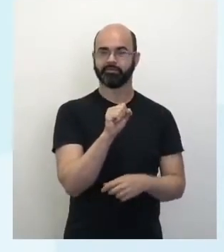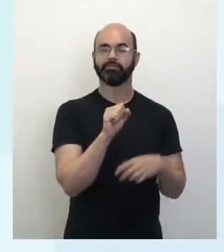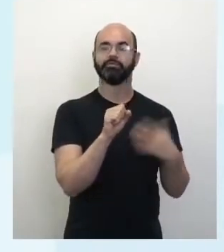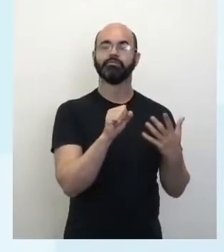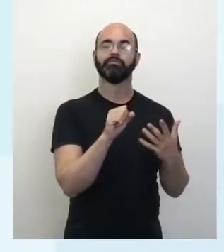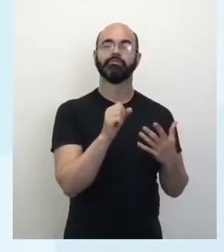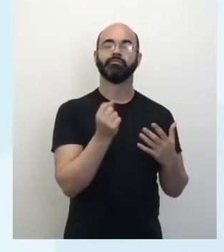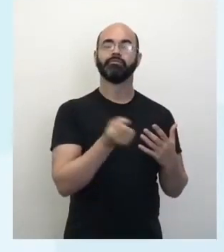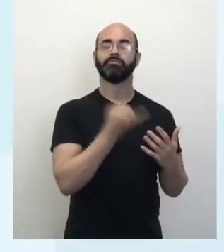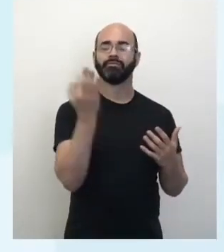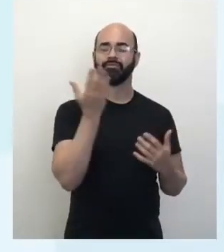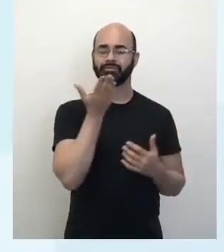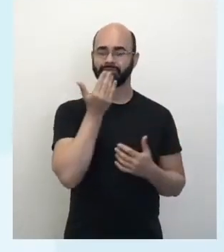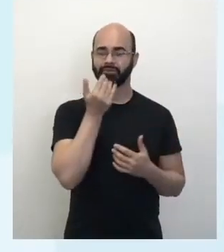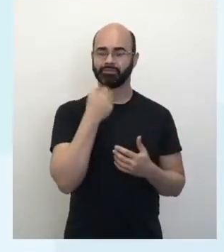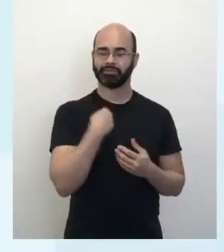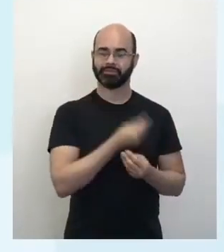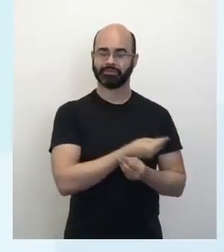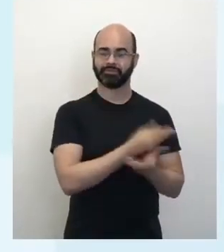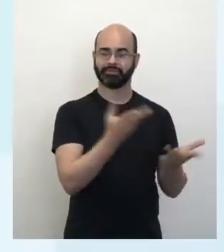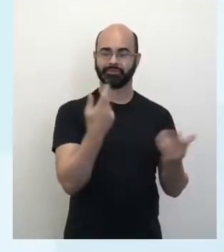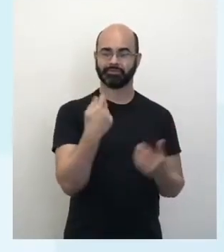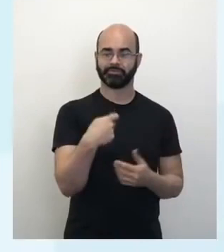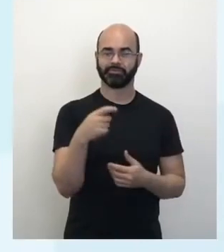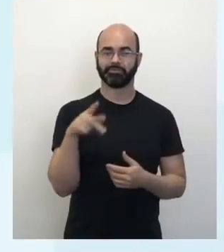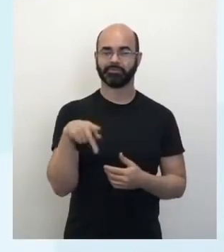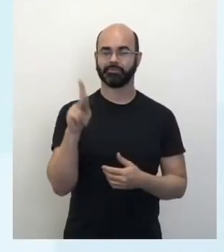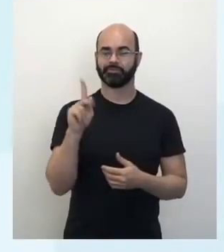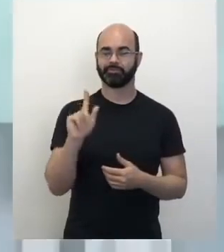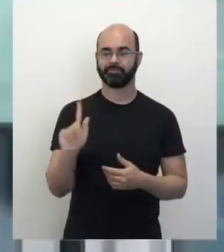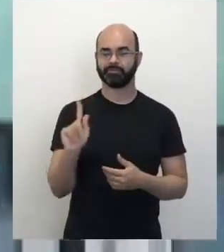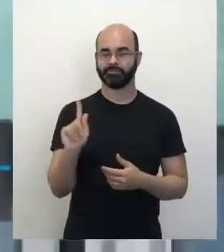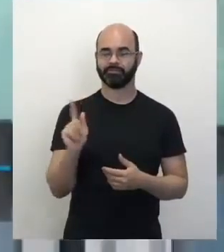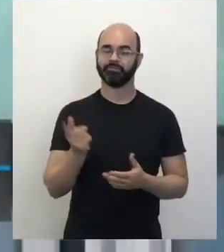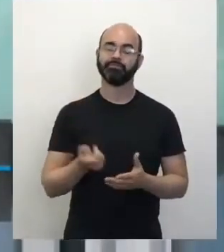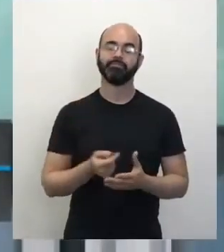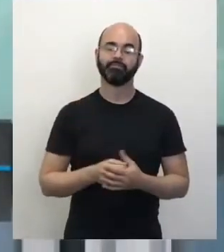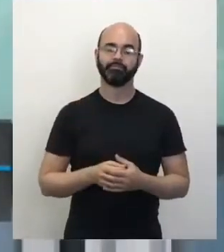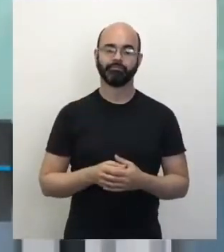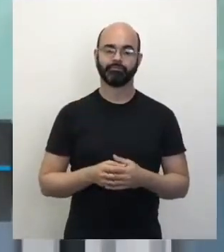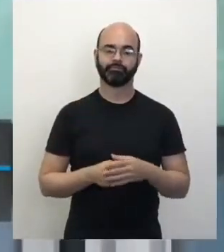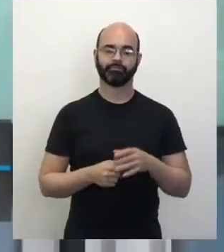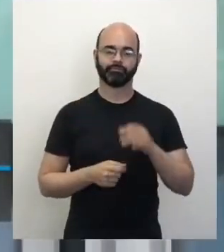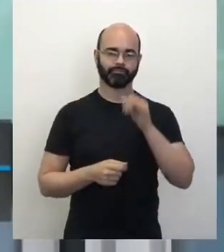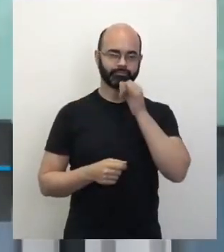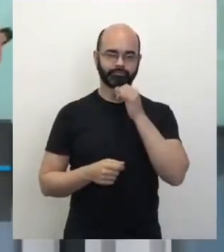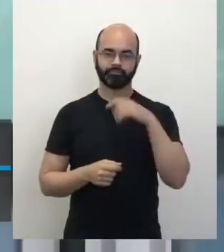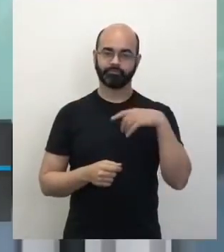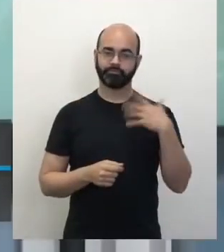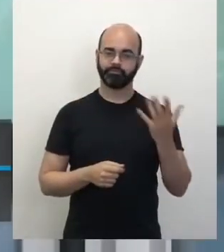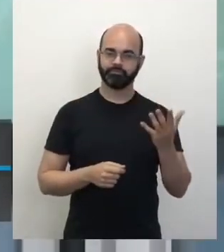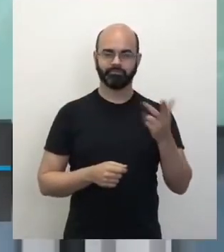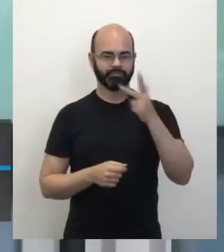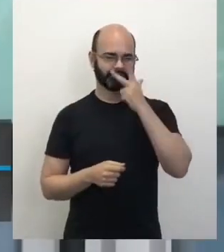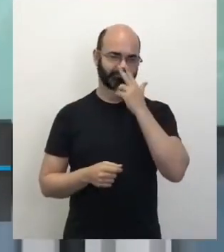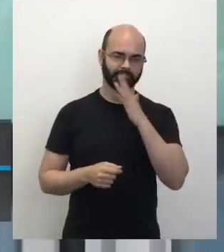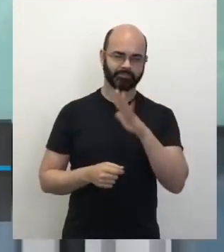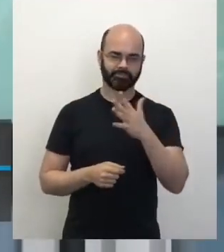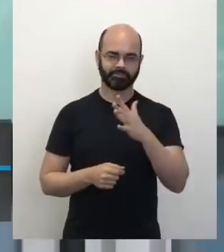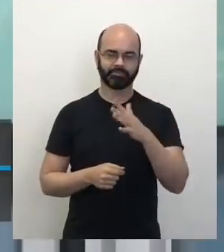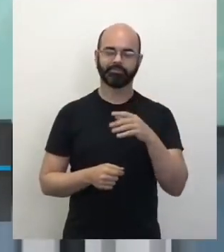a quantidade de comida, né, corresponde em quilogramas. Então ele tem lá a ideia, quanto você acha, qual